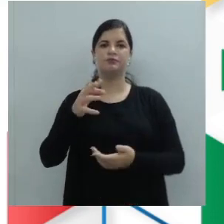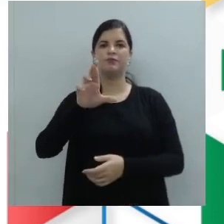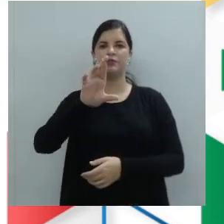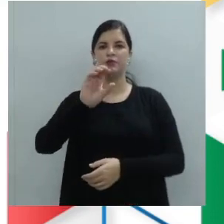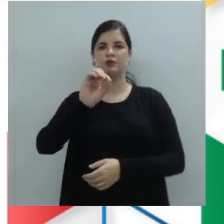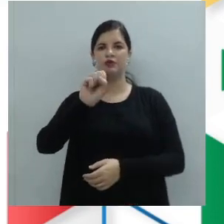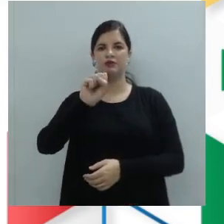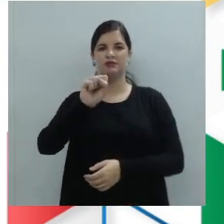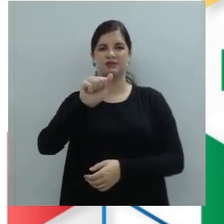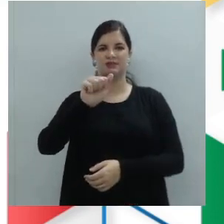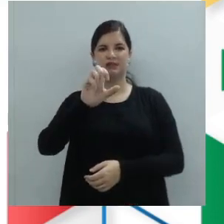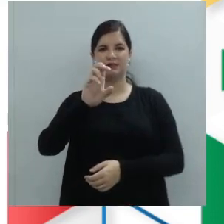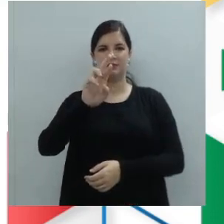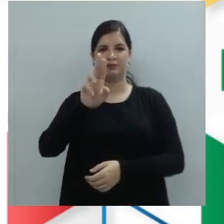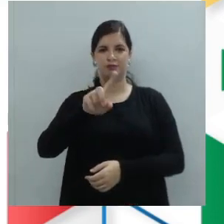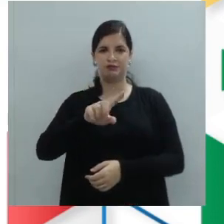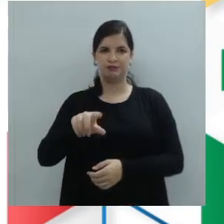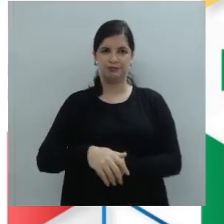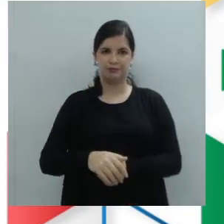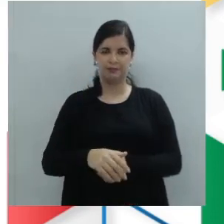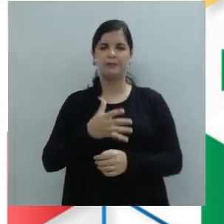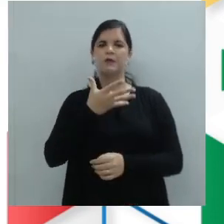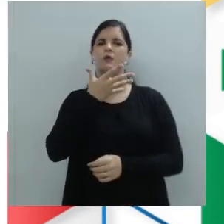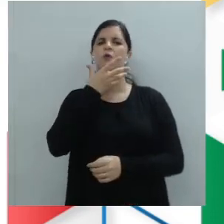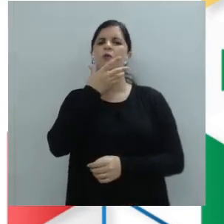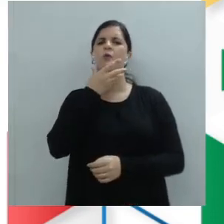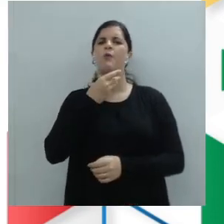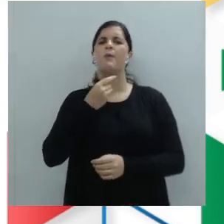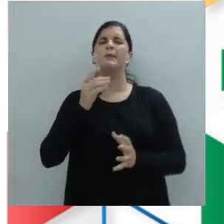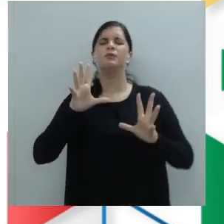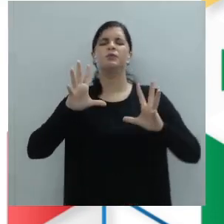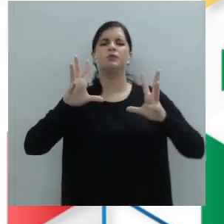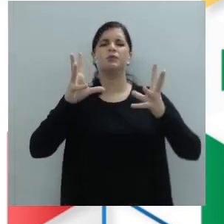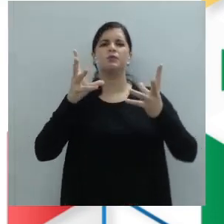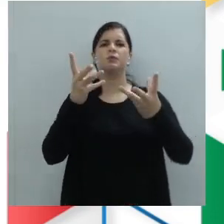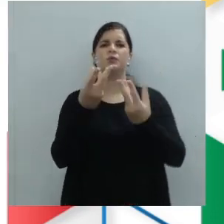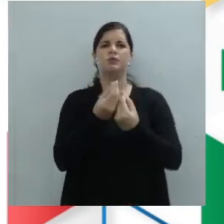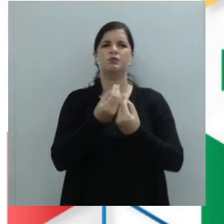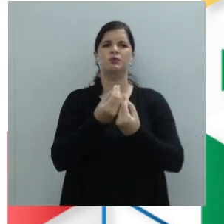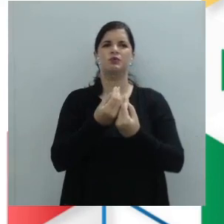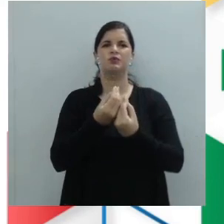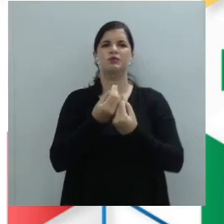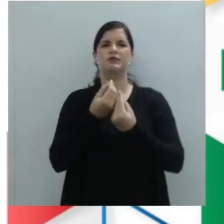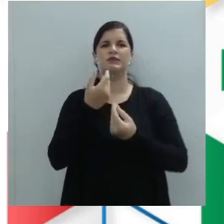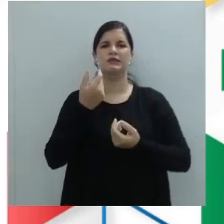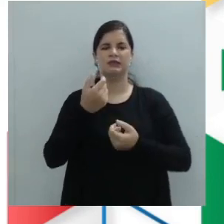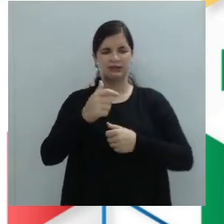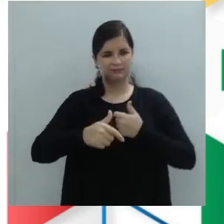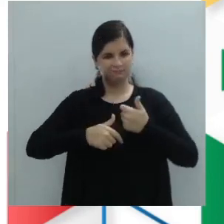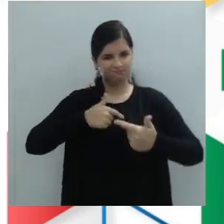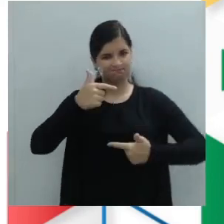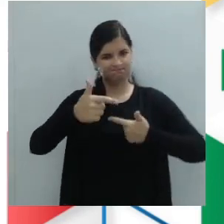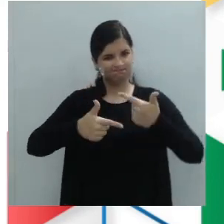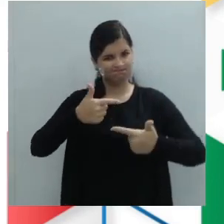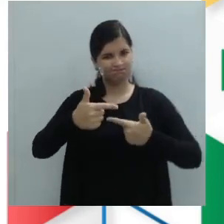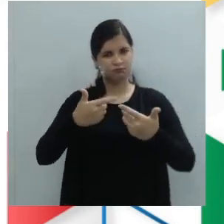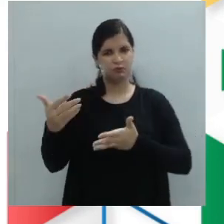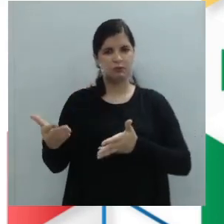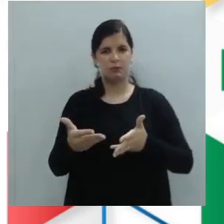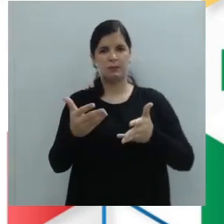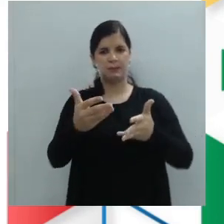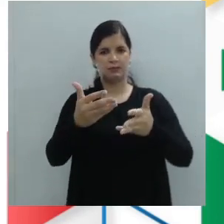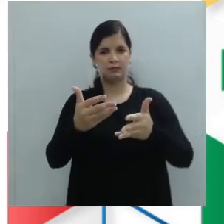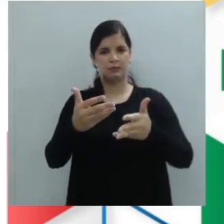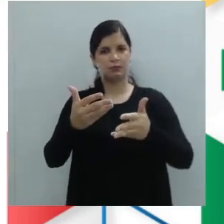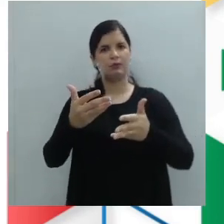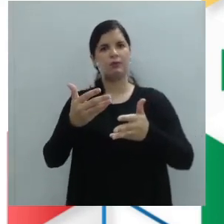Cruz. Escutem-na. Todo homem que tenha que talhar para si um caminho para o